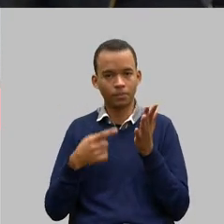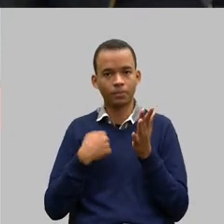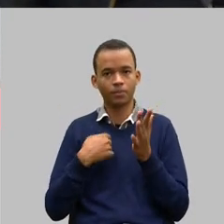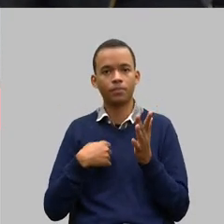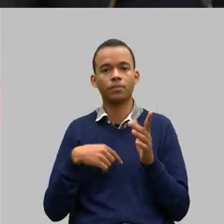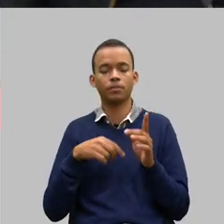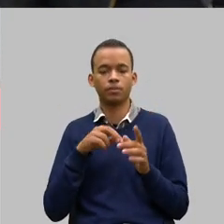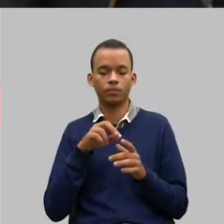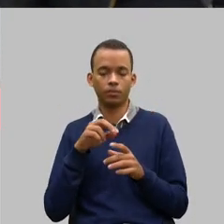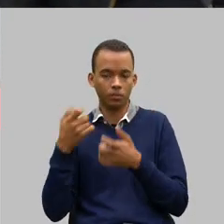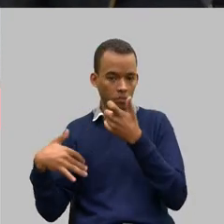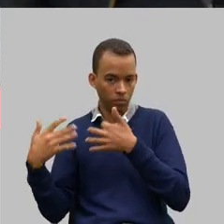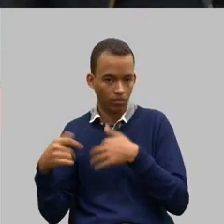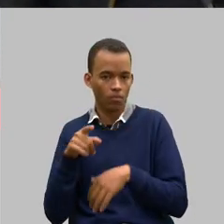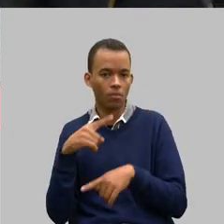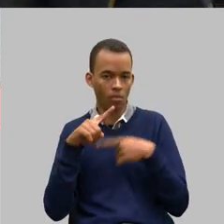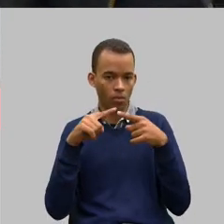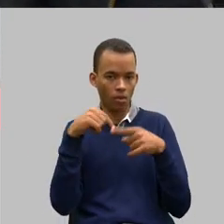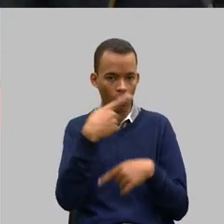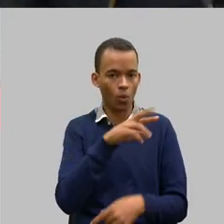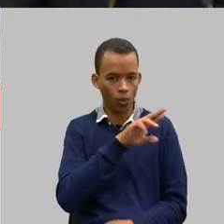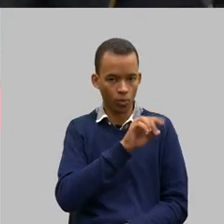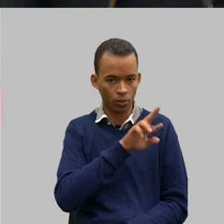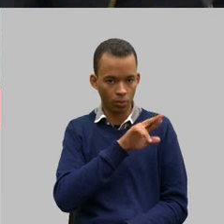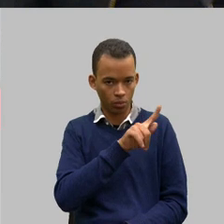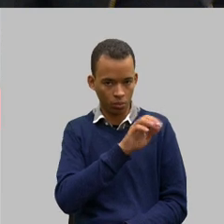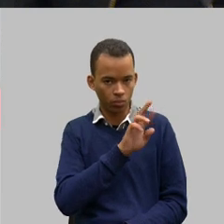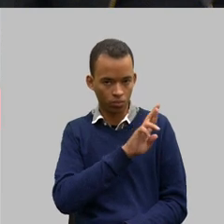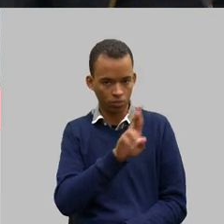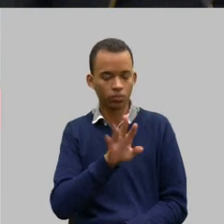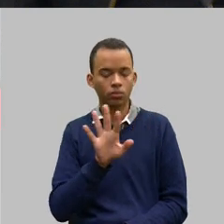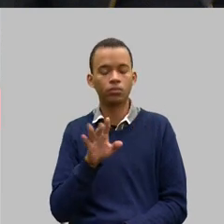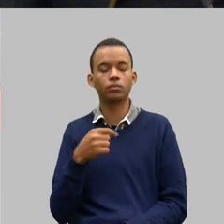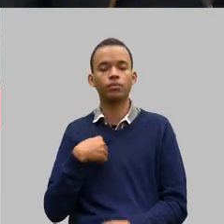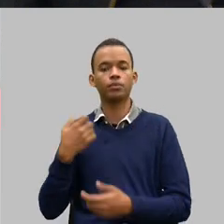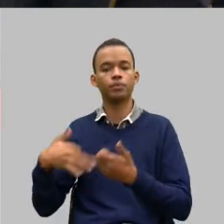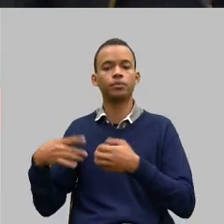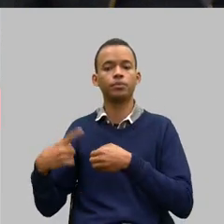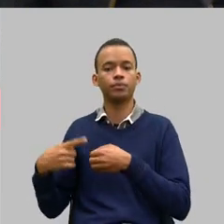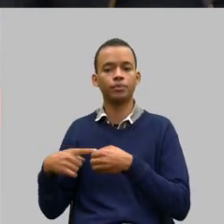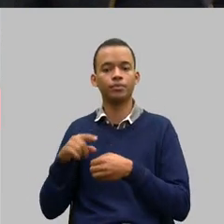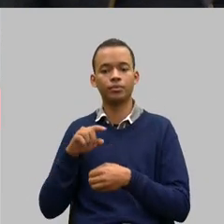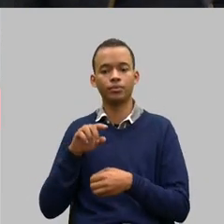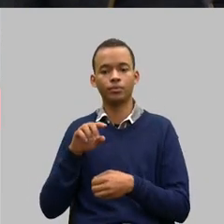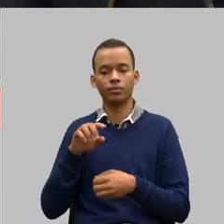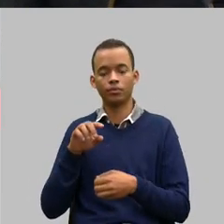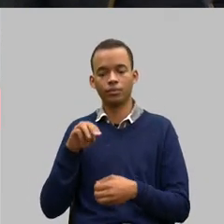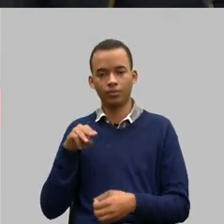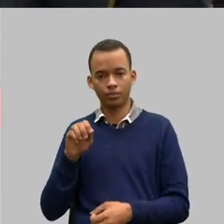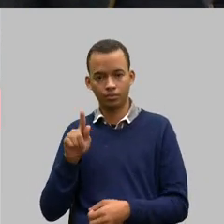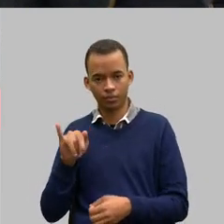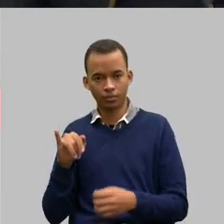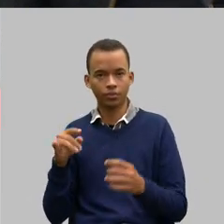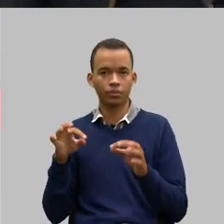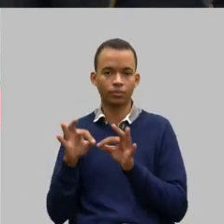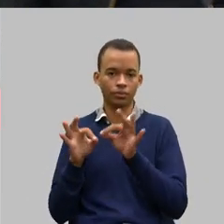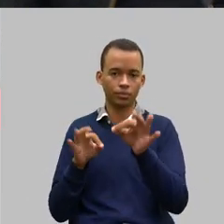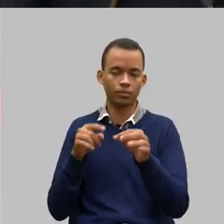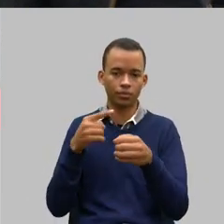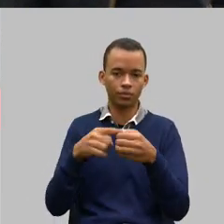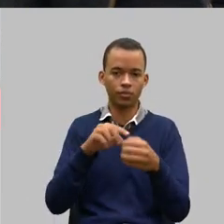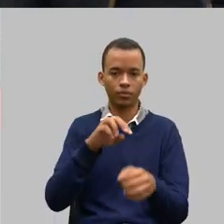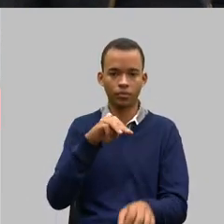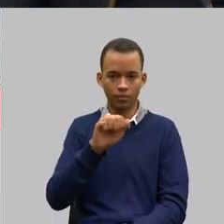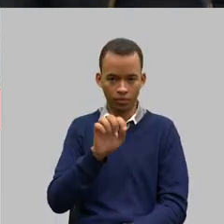comentar mas tocos do Mogi Borda da Mata e editar o final de Julho e início de agosto se eu falar besteira aí Rodrigo você me